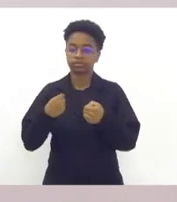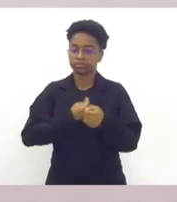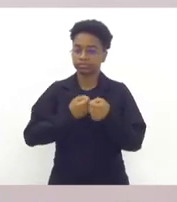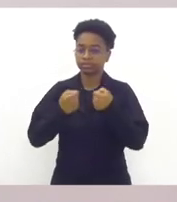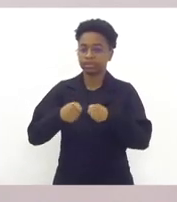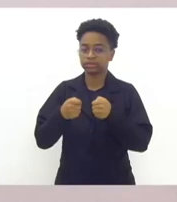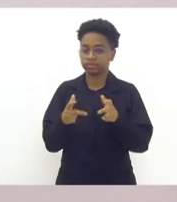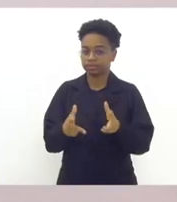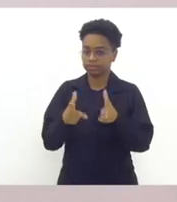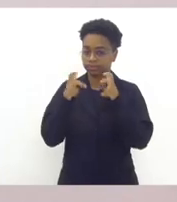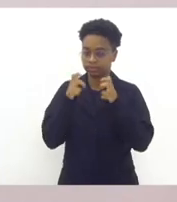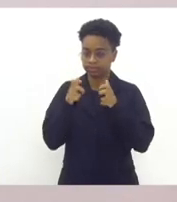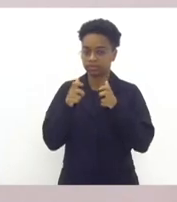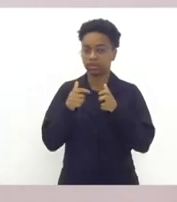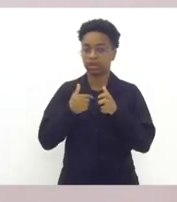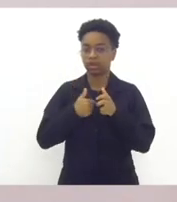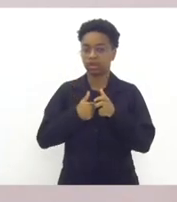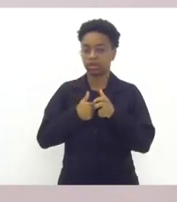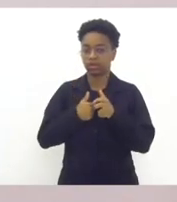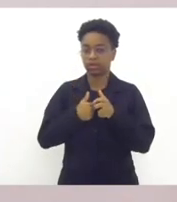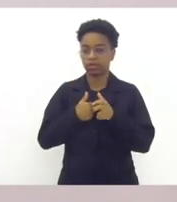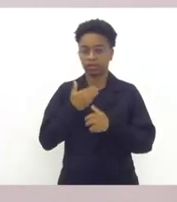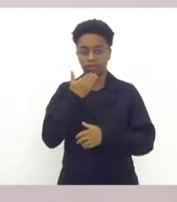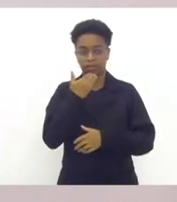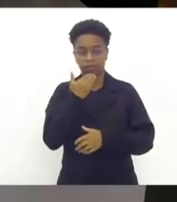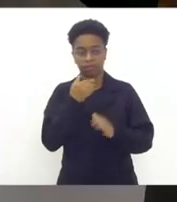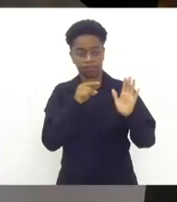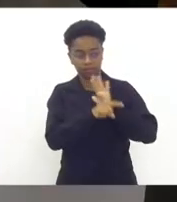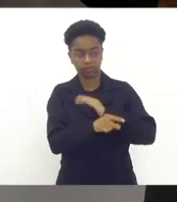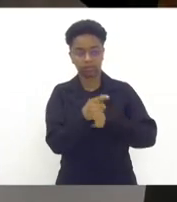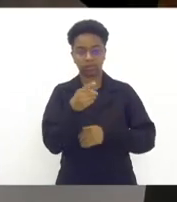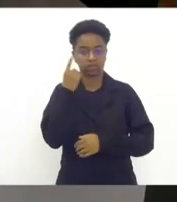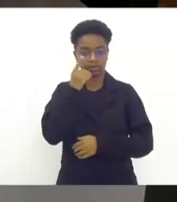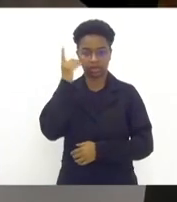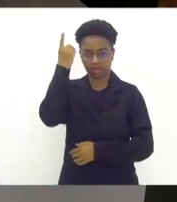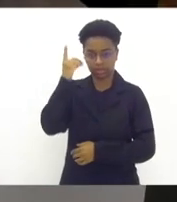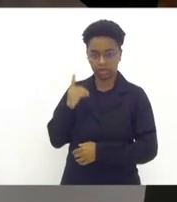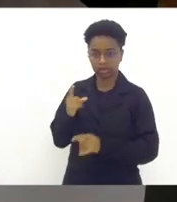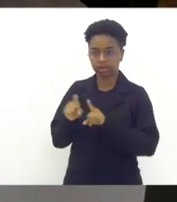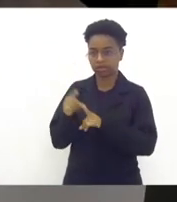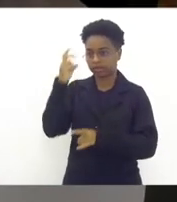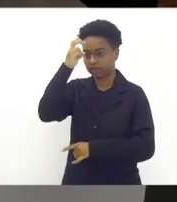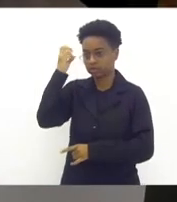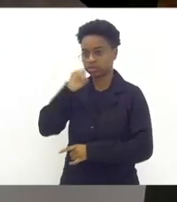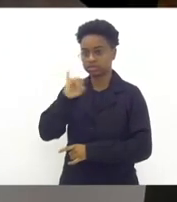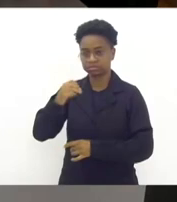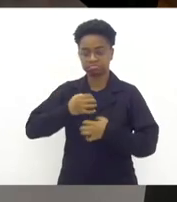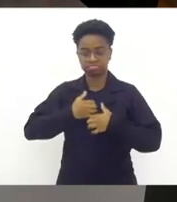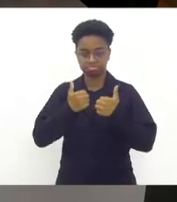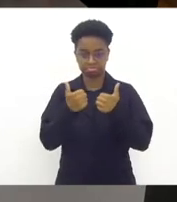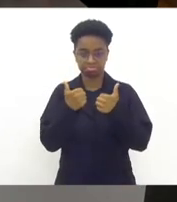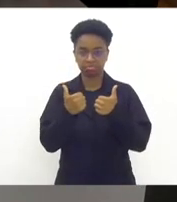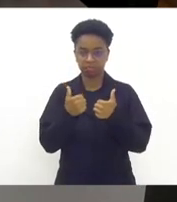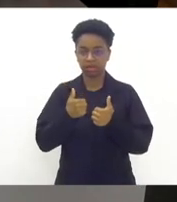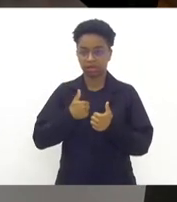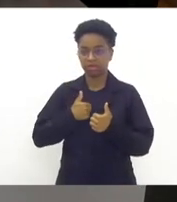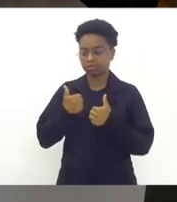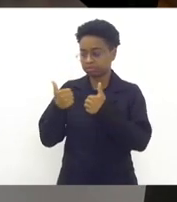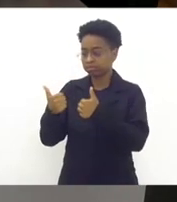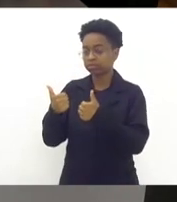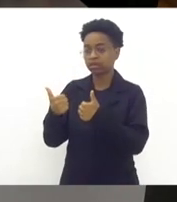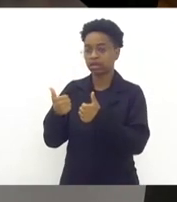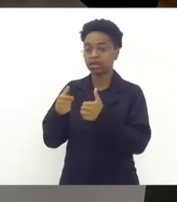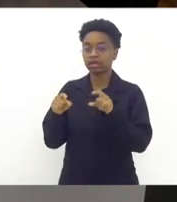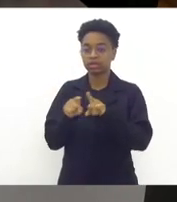consideração. Indago a deputada Dani Balbi e a deputada Verônica Lima se estão satisfeitas. Eu estou satisfeita. Só queria